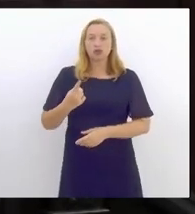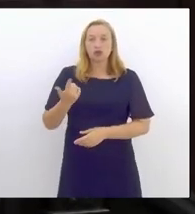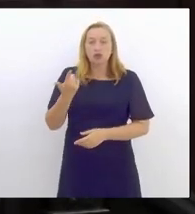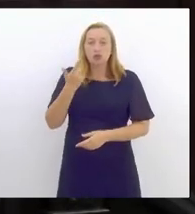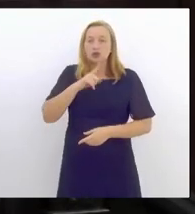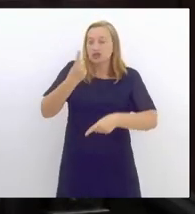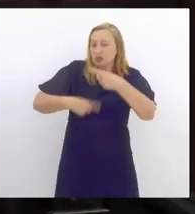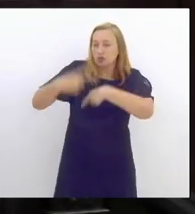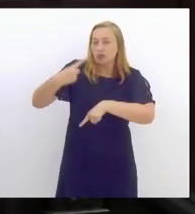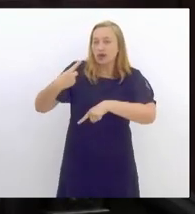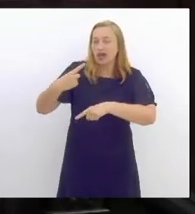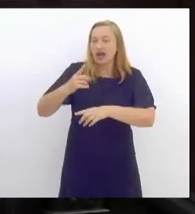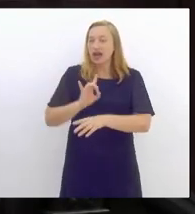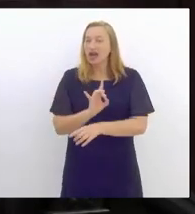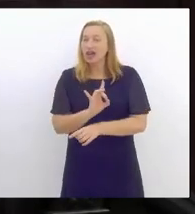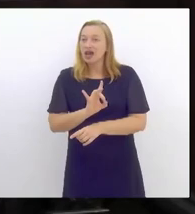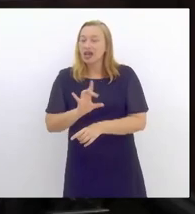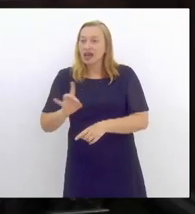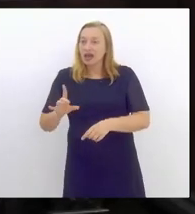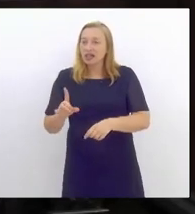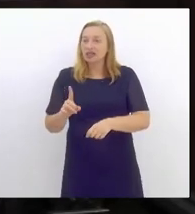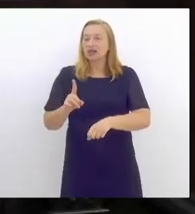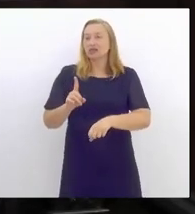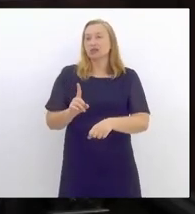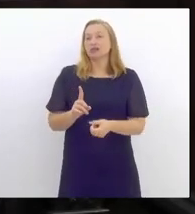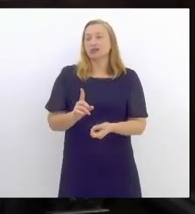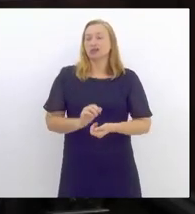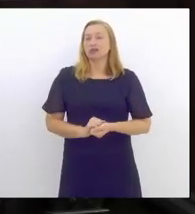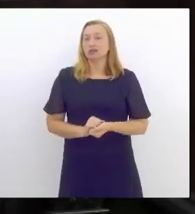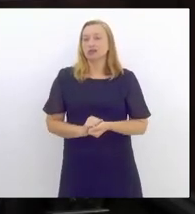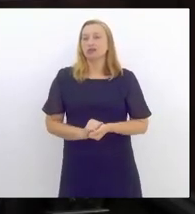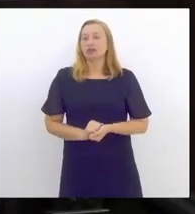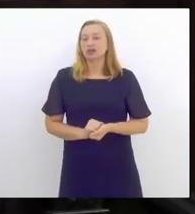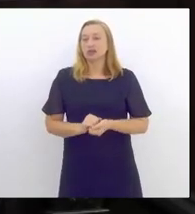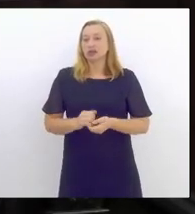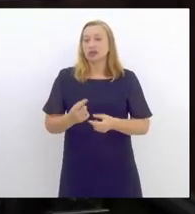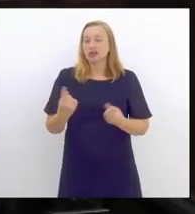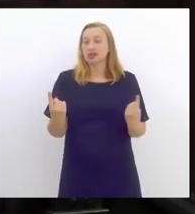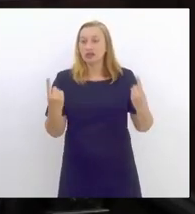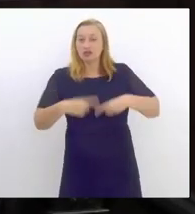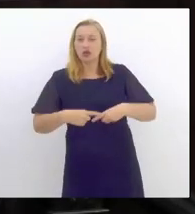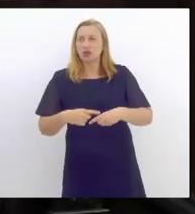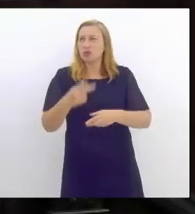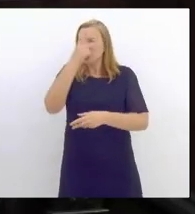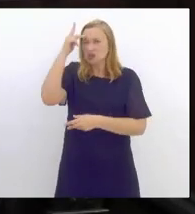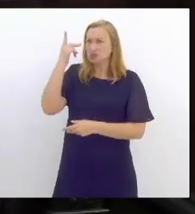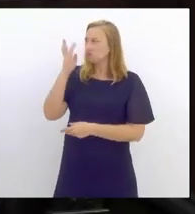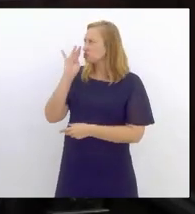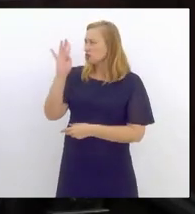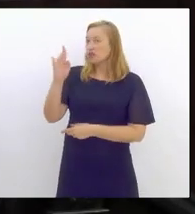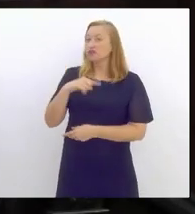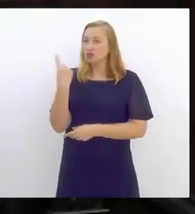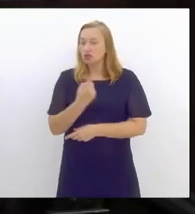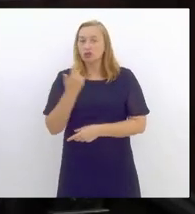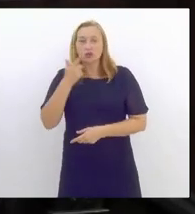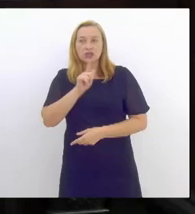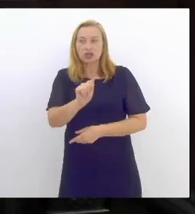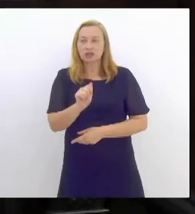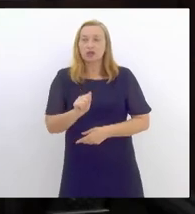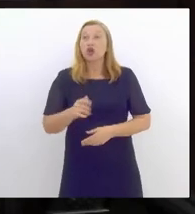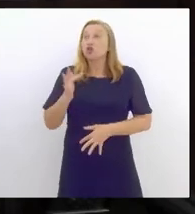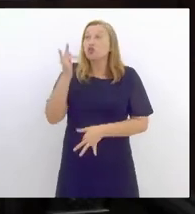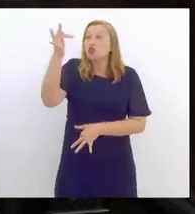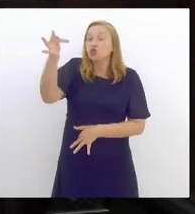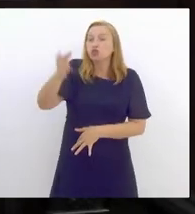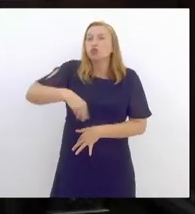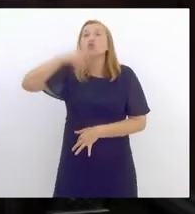obstáculo. E quando ninguém mais sonhava, realizamos. No futuro, quem olhar a